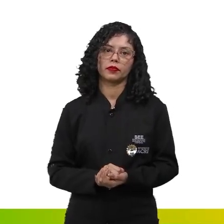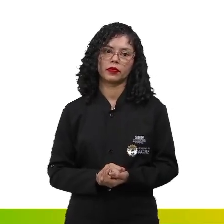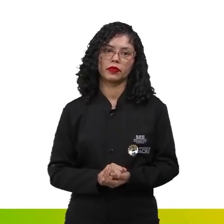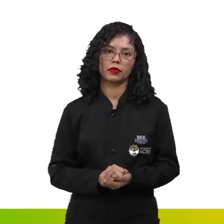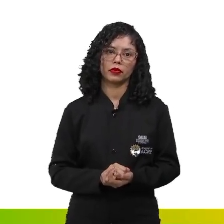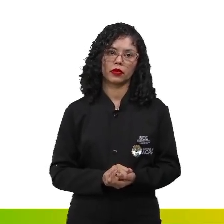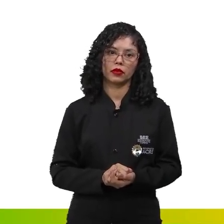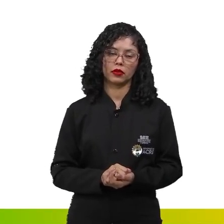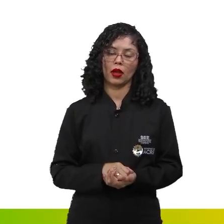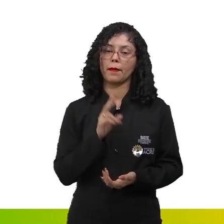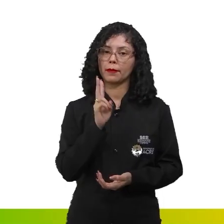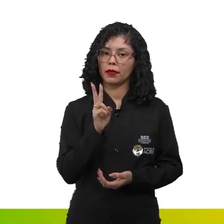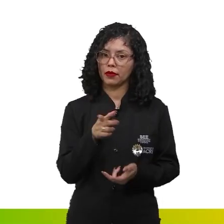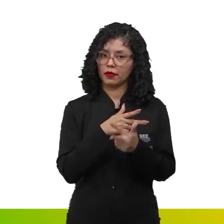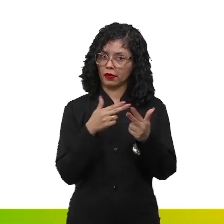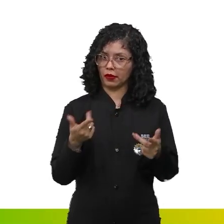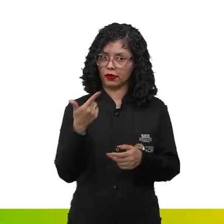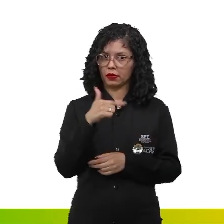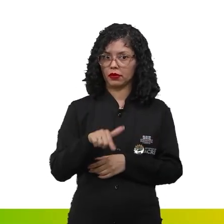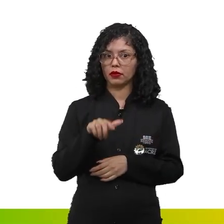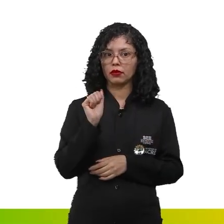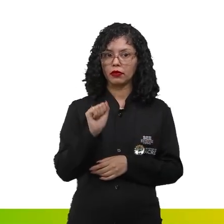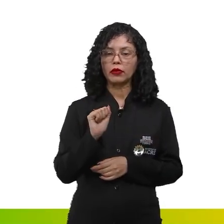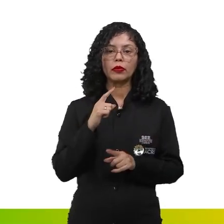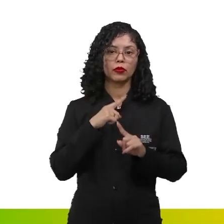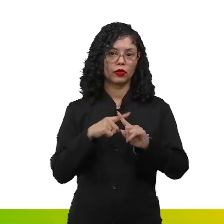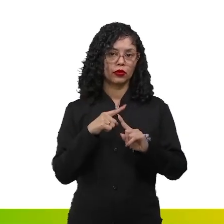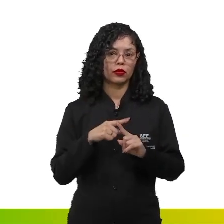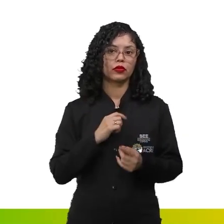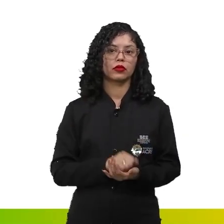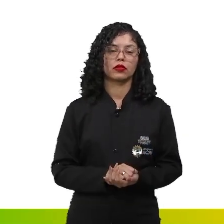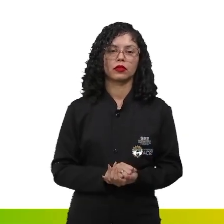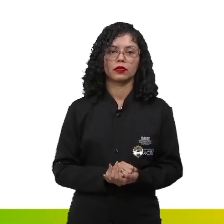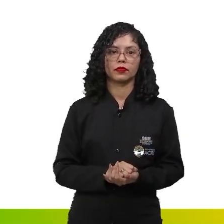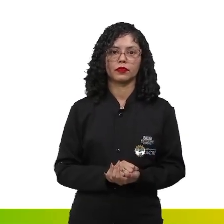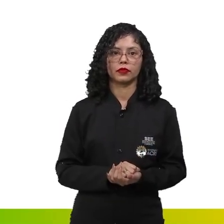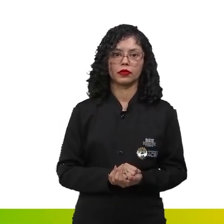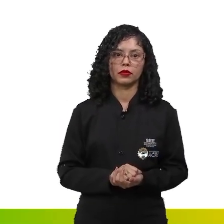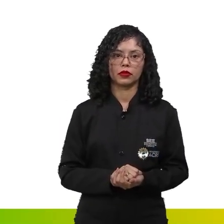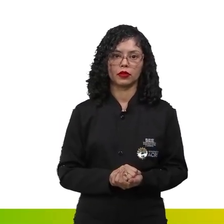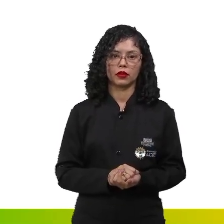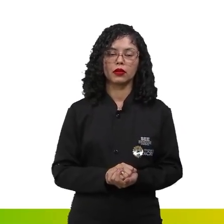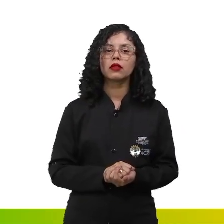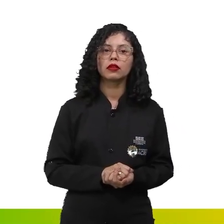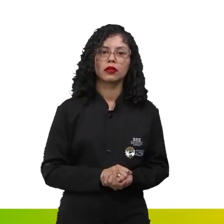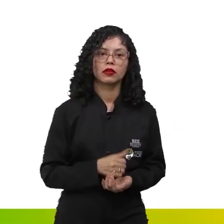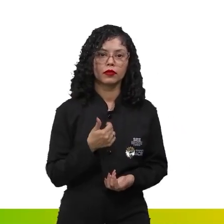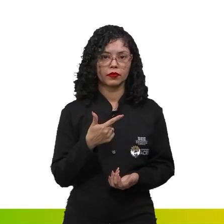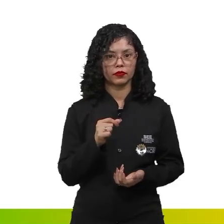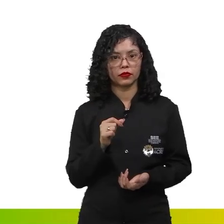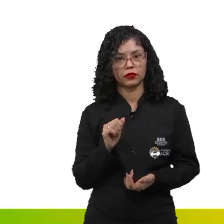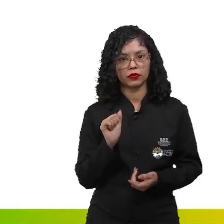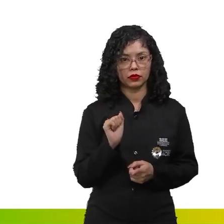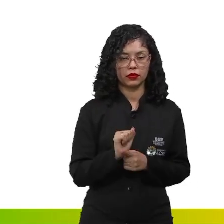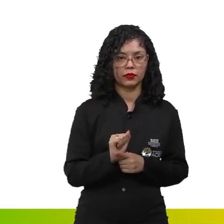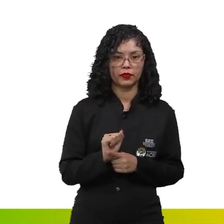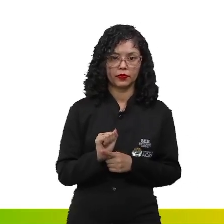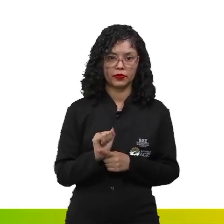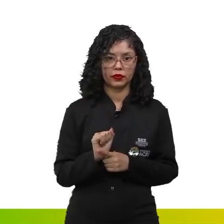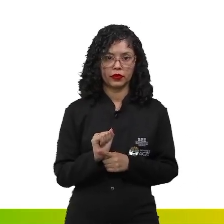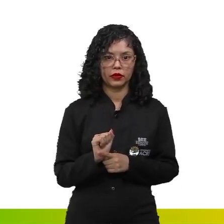pessoal, novamente, vai ser a mesma coisa, tá? Repete o A e multiplica pelo inverso. Então, vai ser 20A